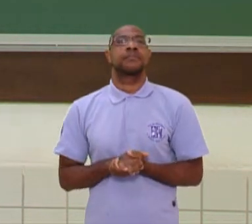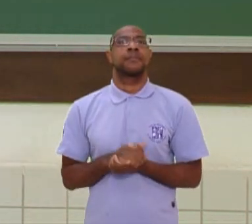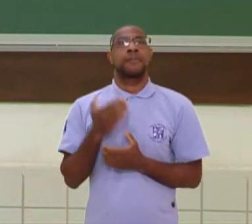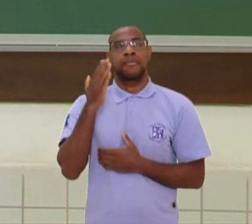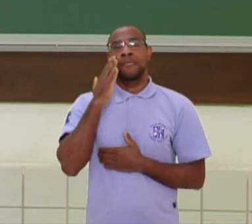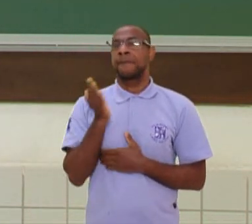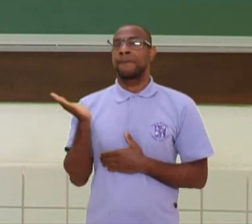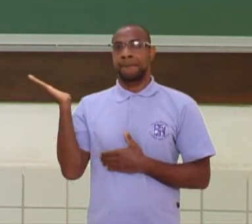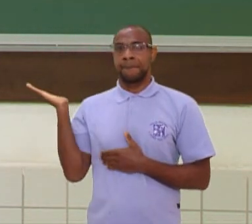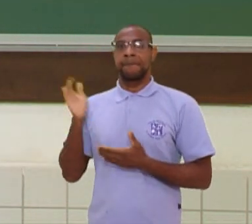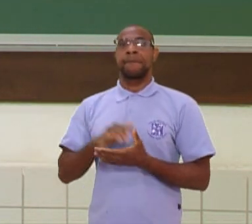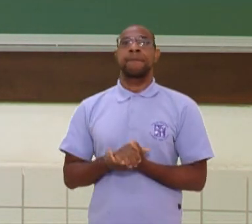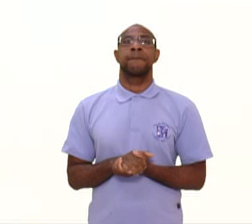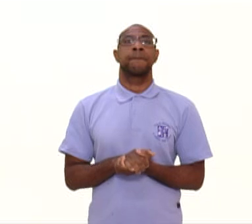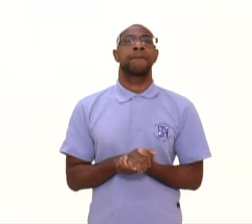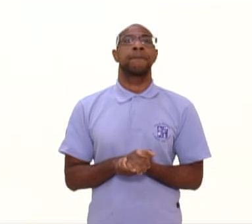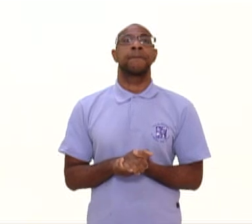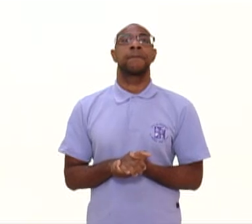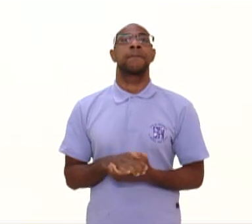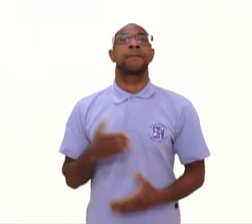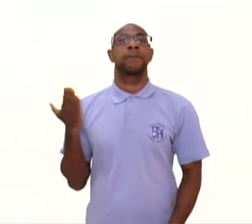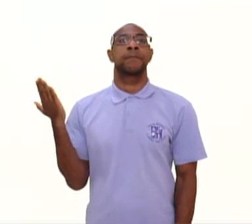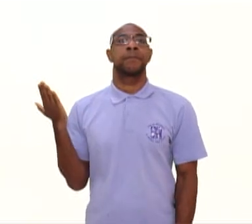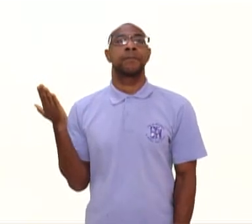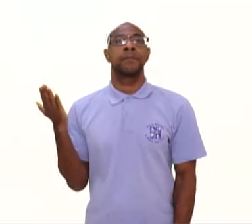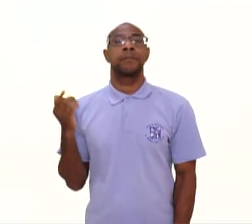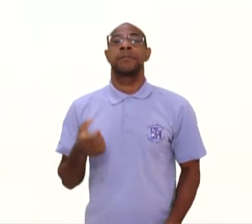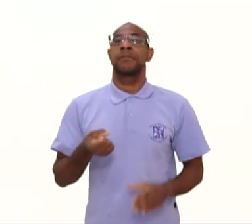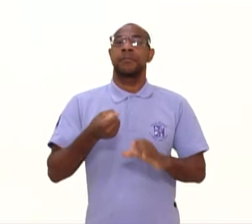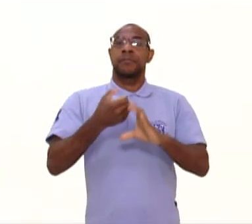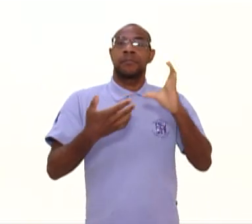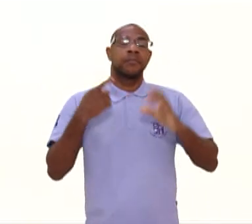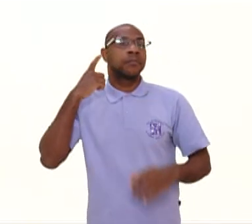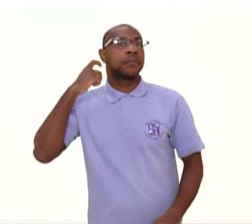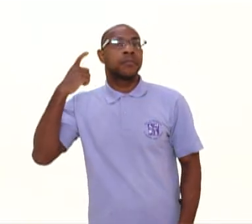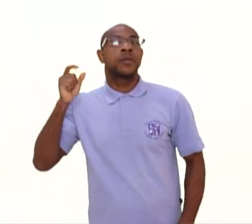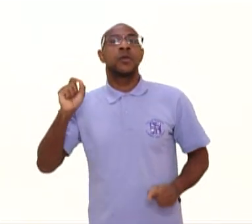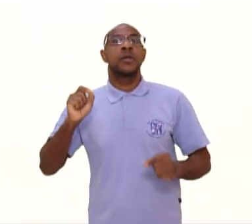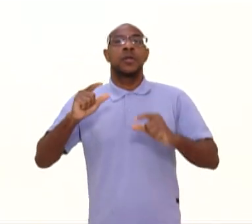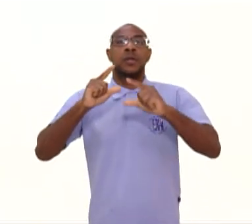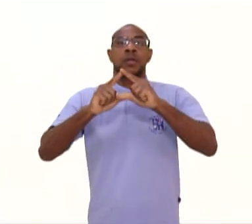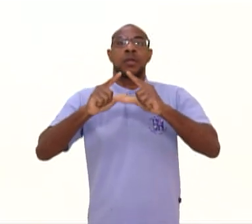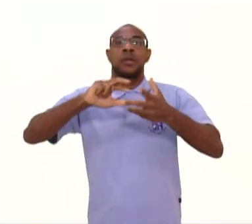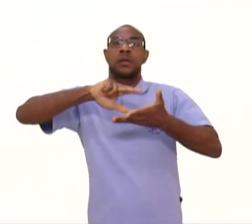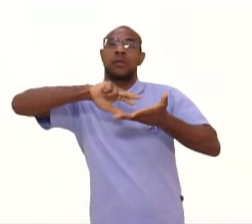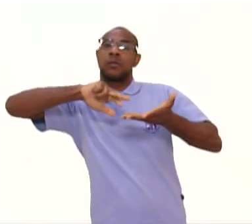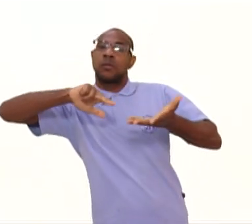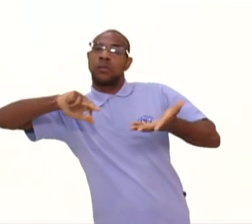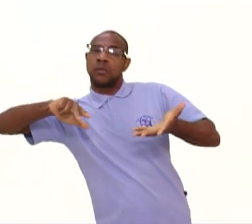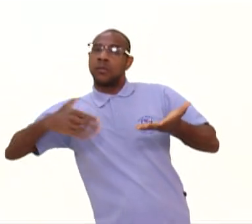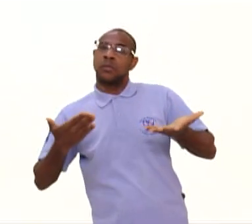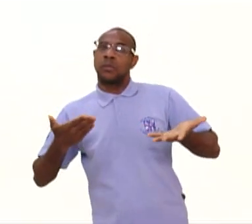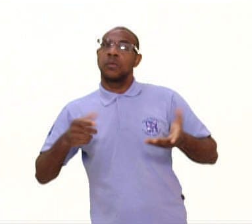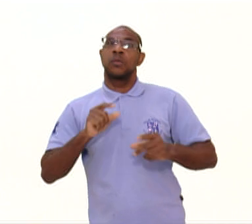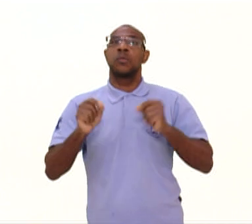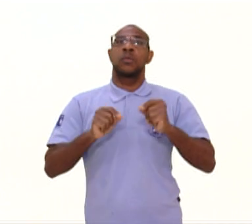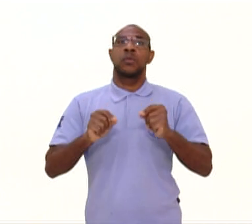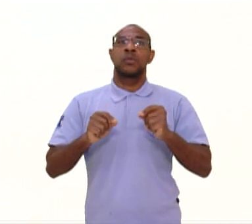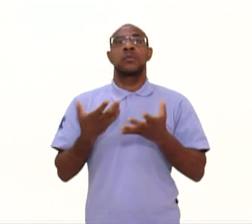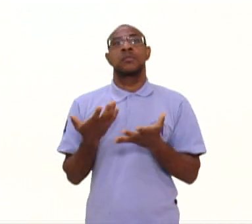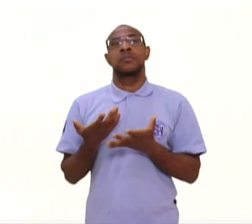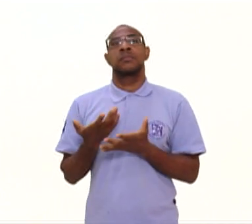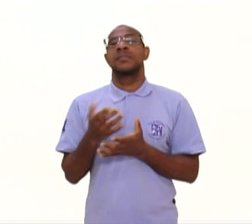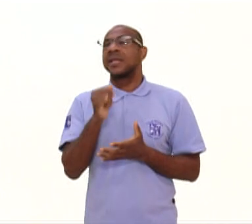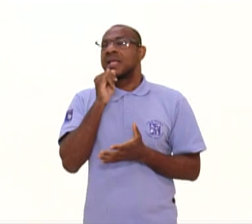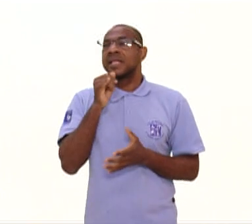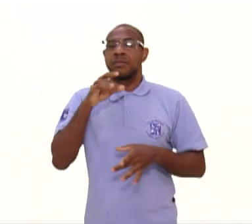na nossa próxima tela. Então temos ali o contexto da acústica geométrica, que foi a combinação arquitetônica, por exemplo,